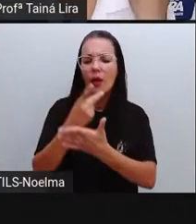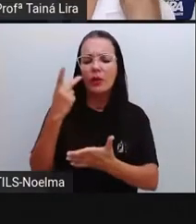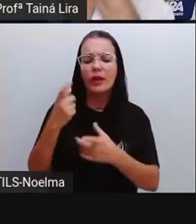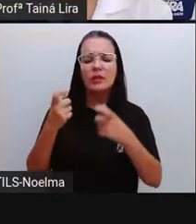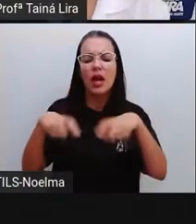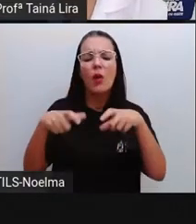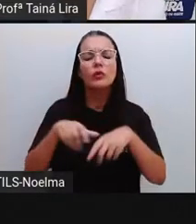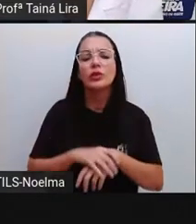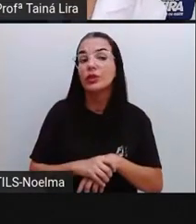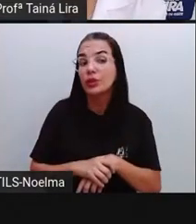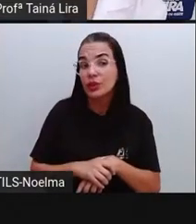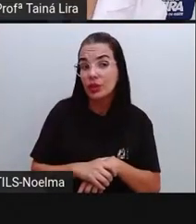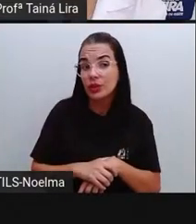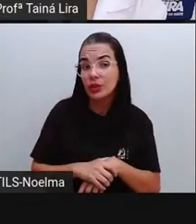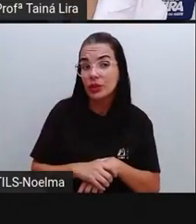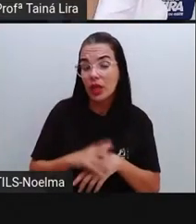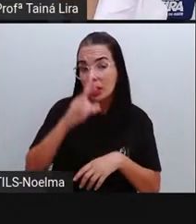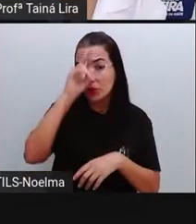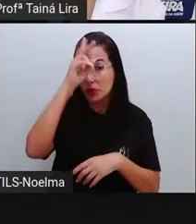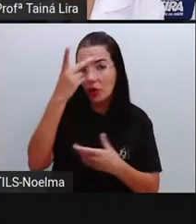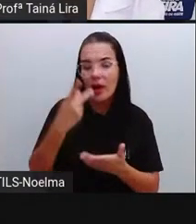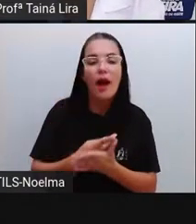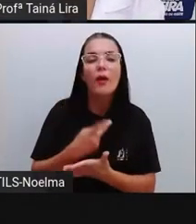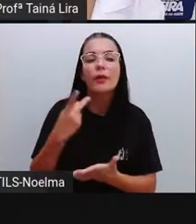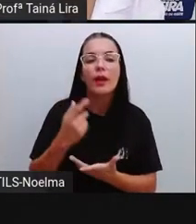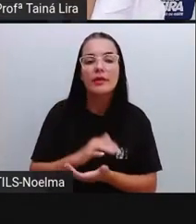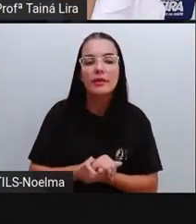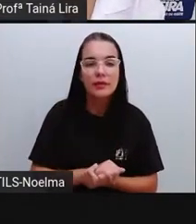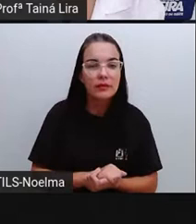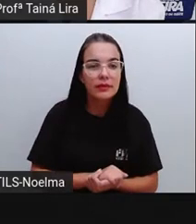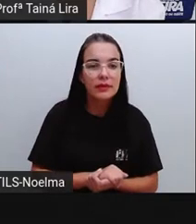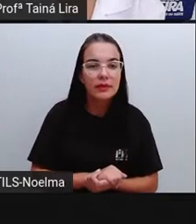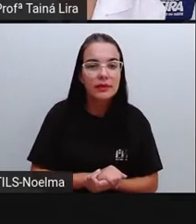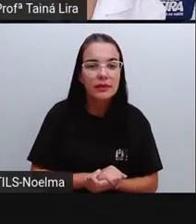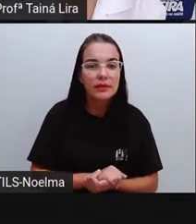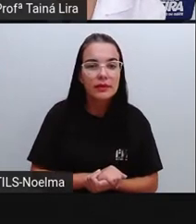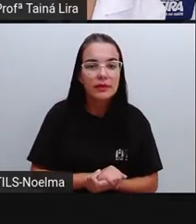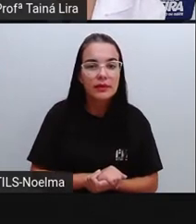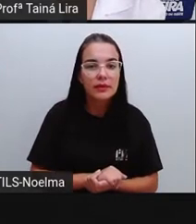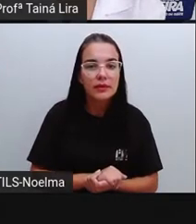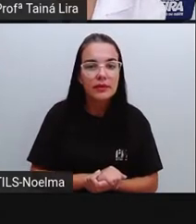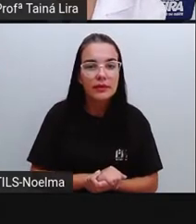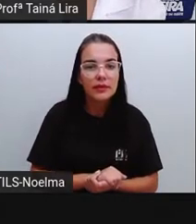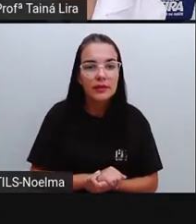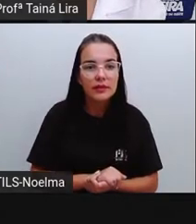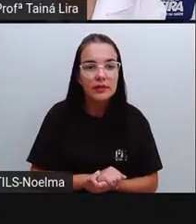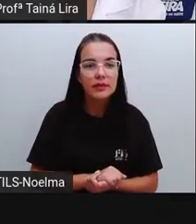da história. Onde é que essa história? Onde é que está acontecendo isso tudo aí?